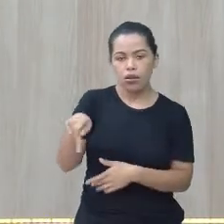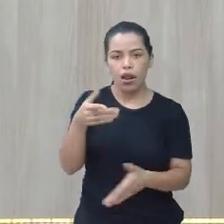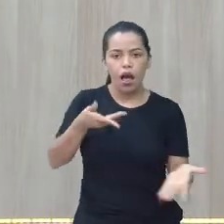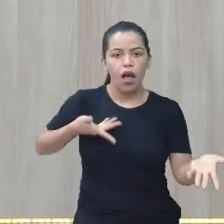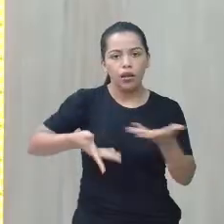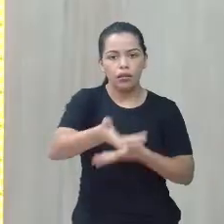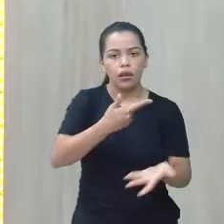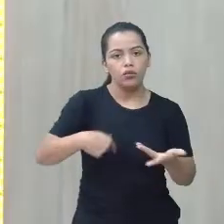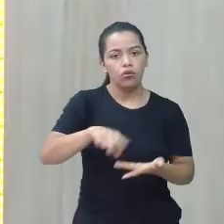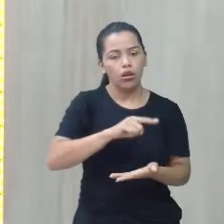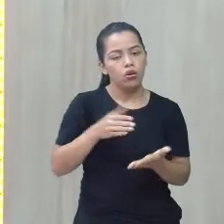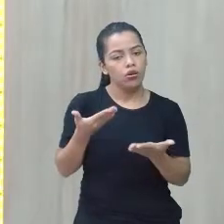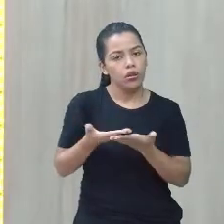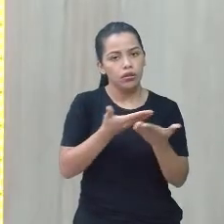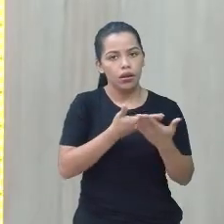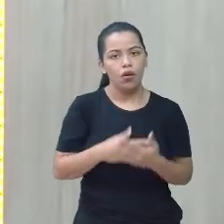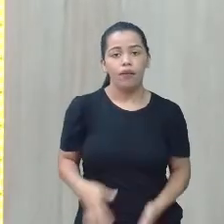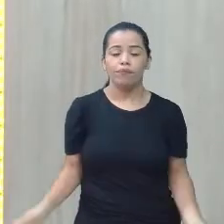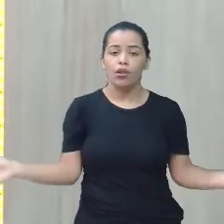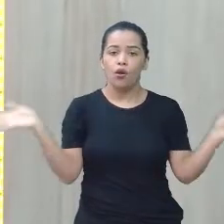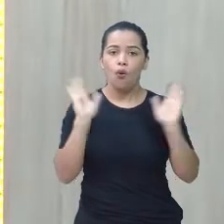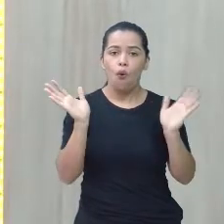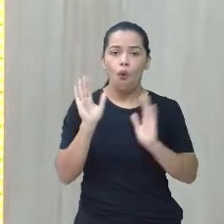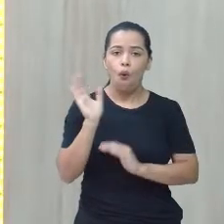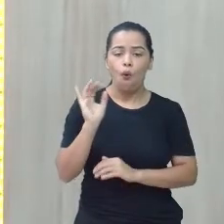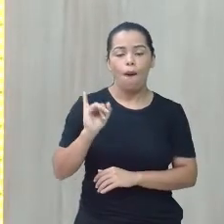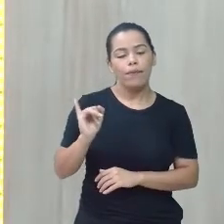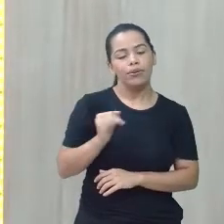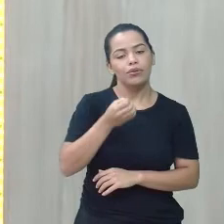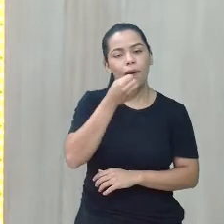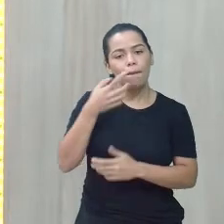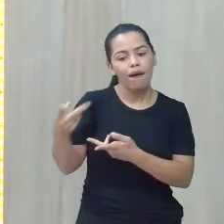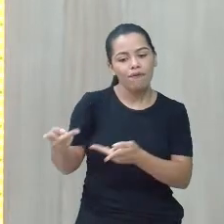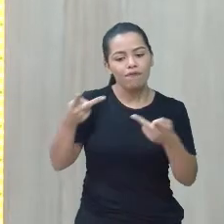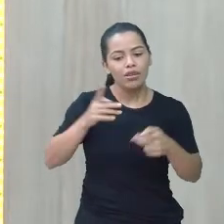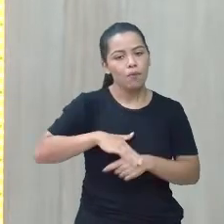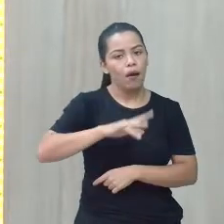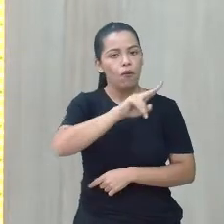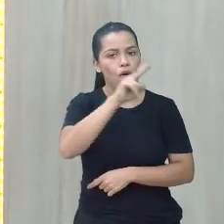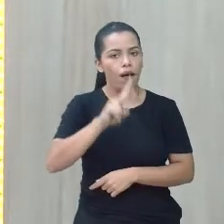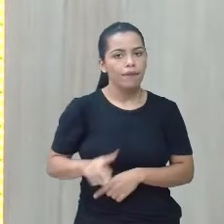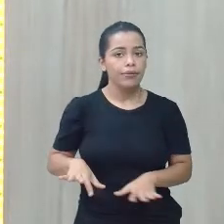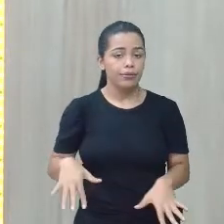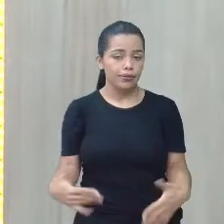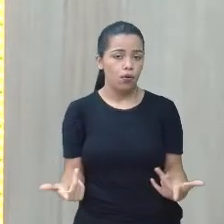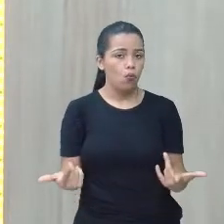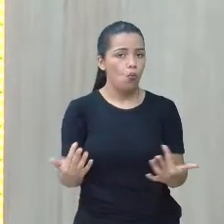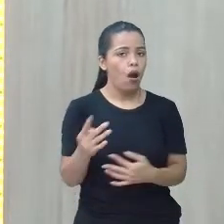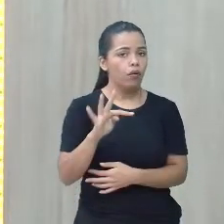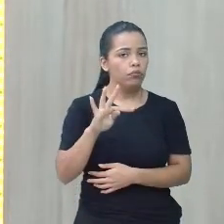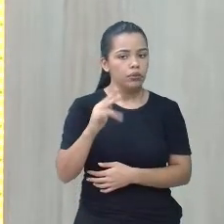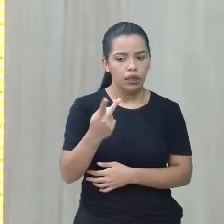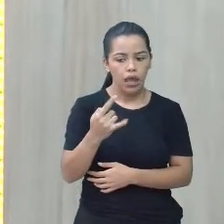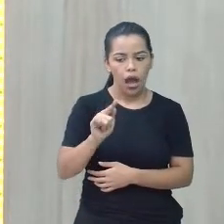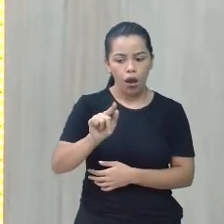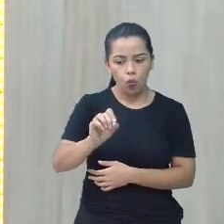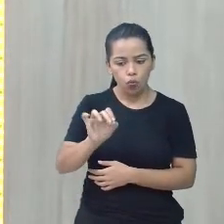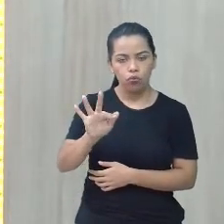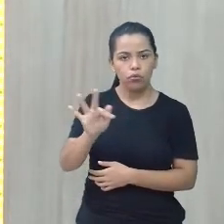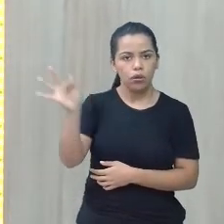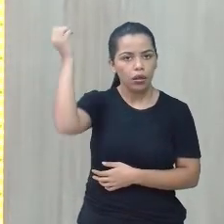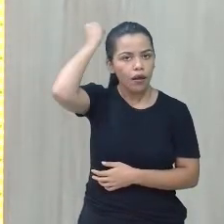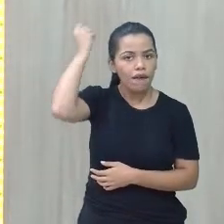Briane. Olá pessoal, sejam bem-vindos mais uma vez. Então, como o Tiago estava falando, a gente está fazendo os